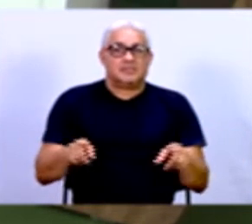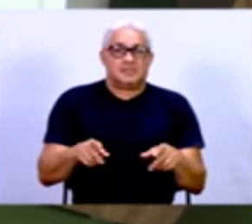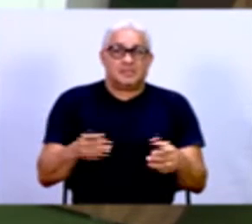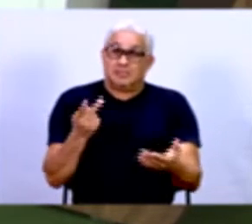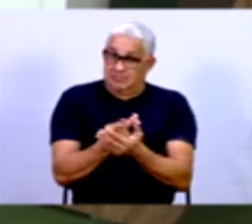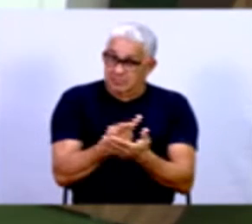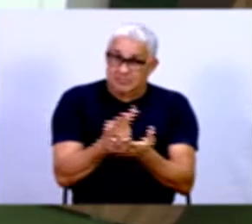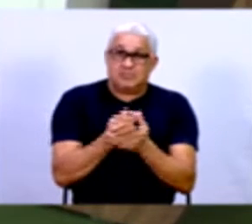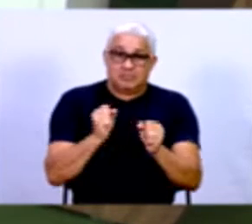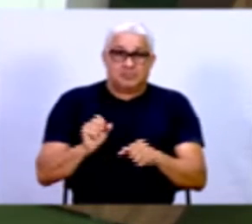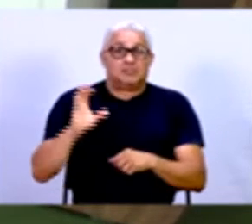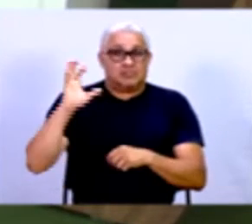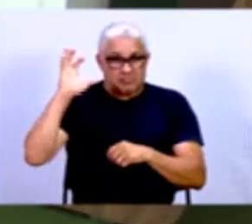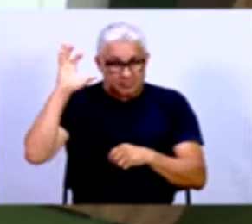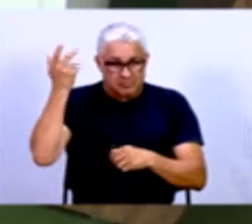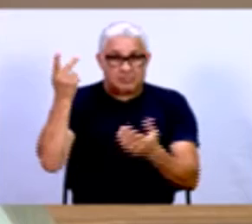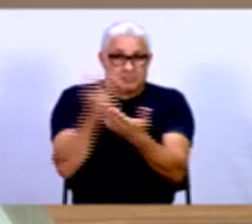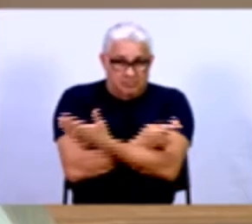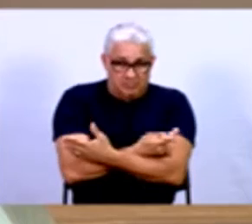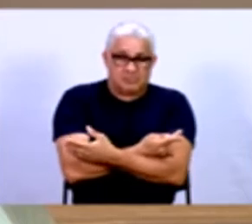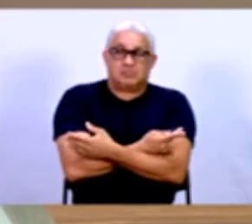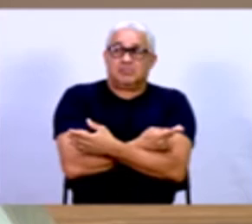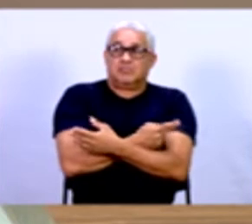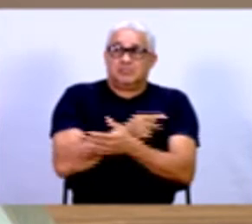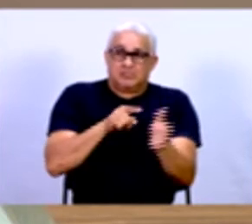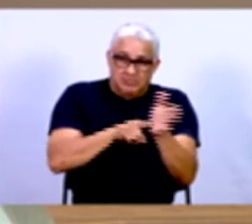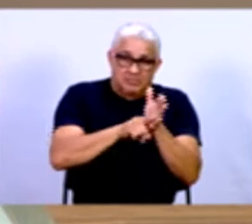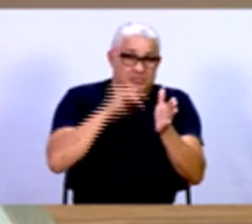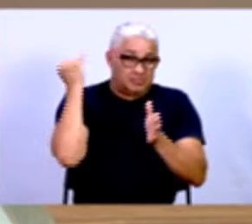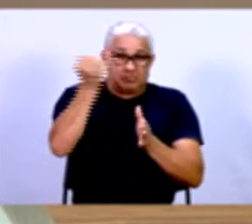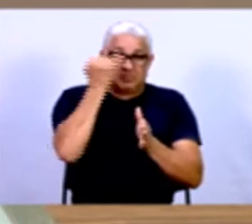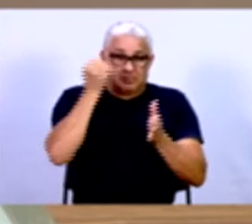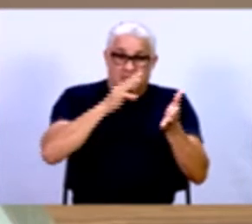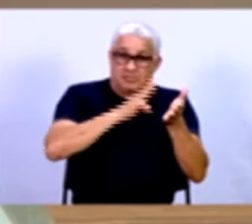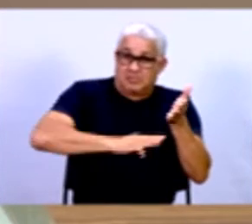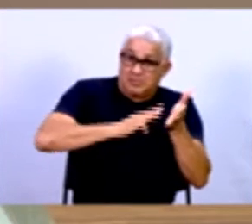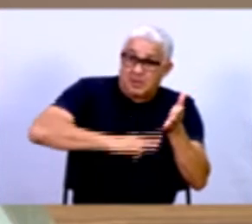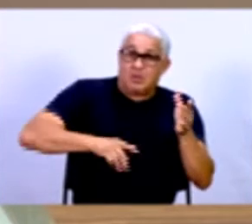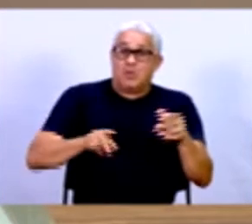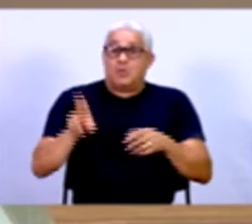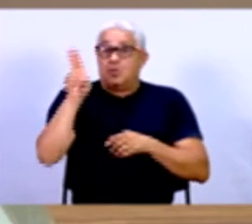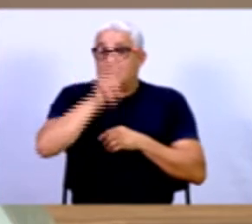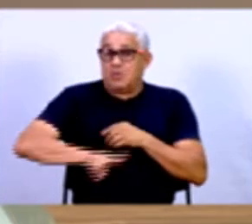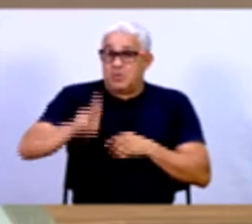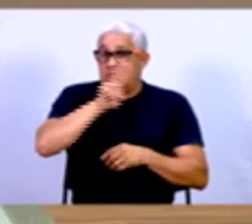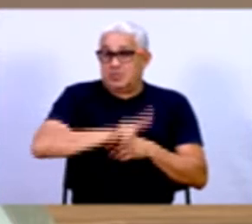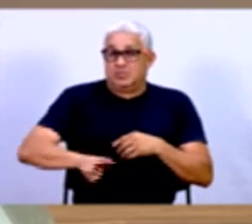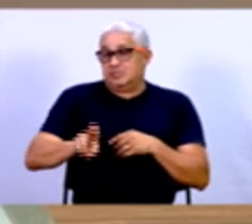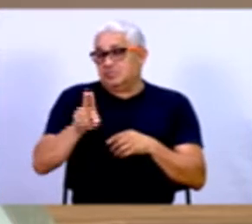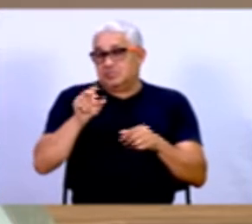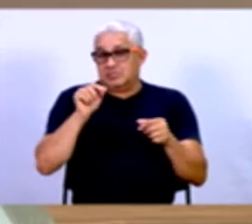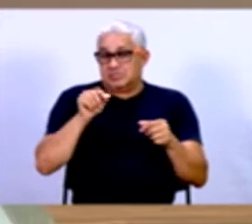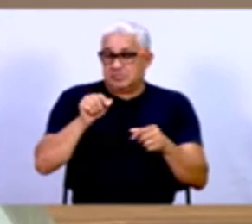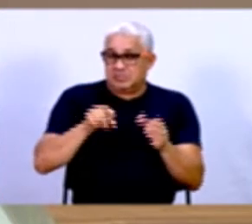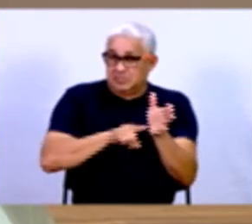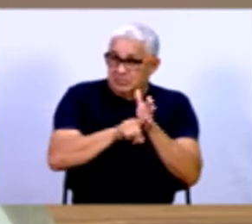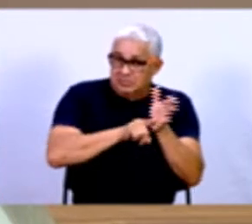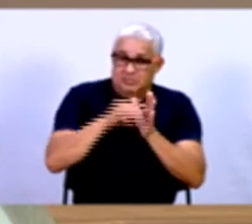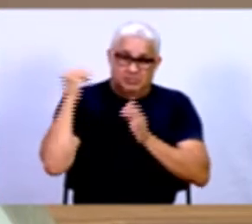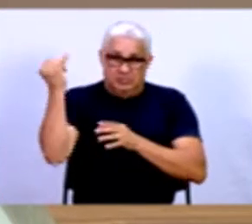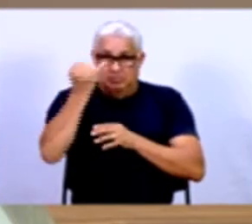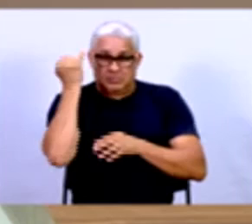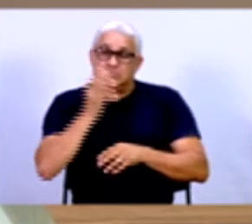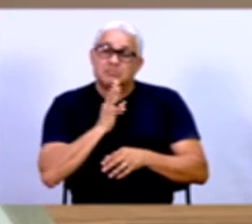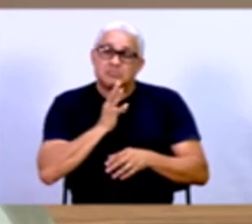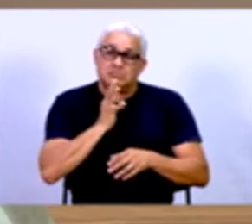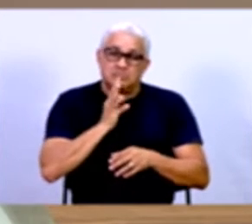erro cometido durante a pesquisa. Por isso que é importante a metodologia que vai ser utilizada, a forma como vai ser feita a pesquisa, ela é muito importante. Conhecer esses